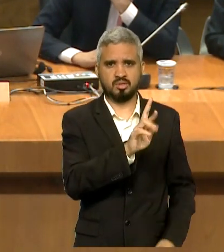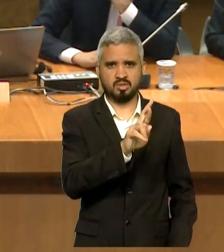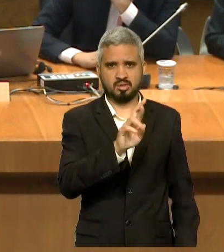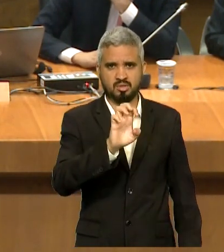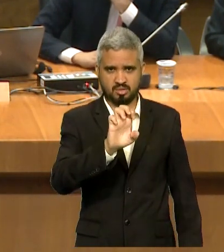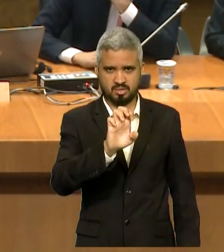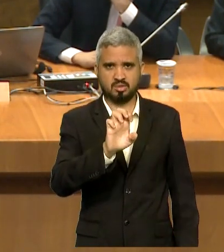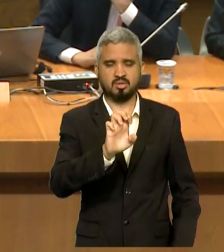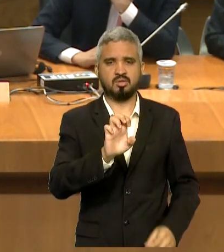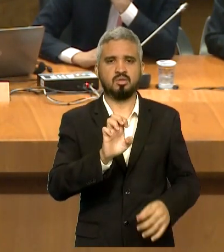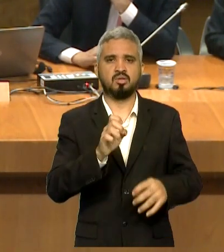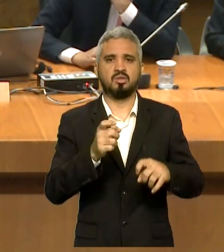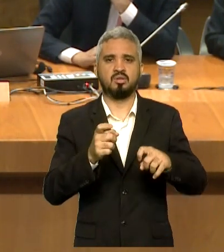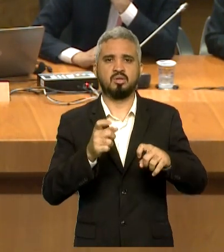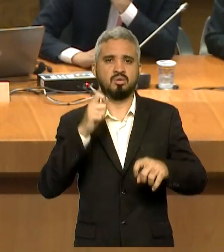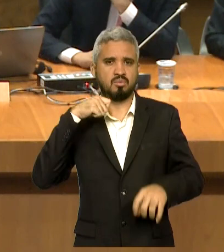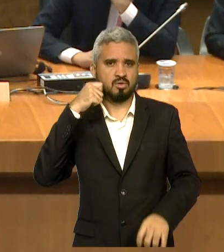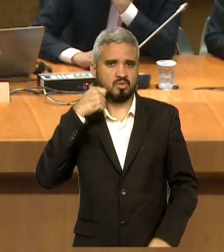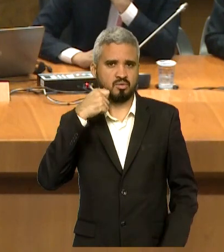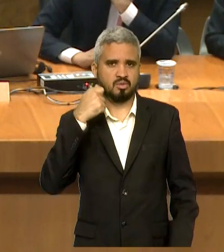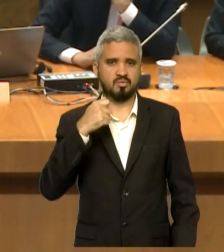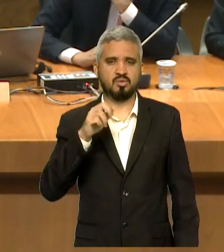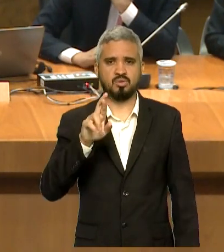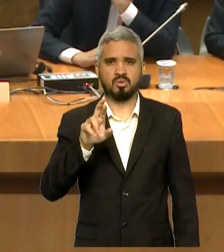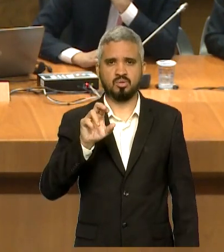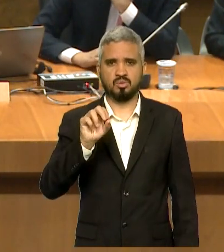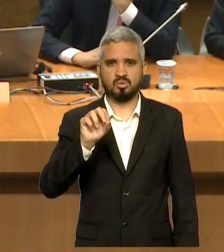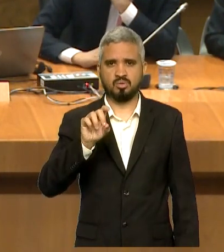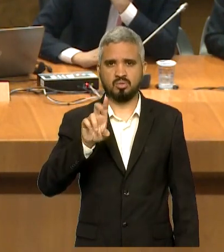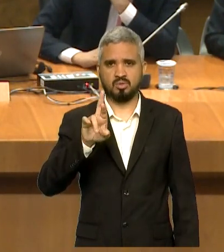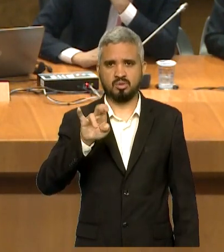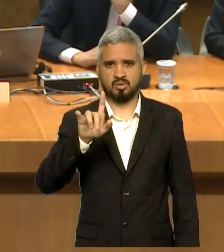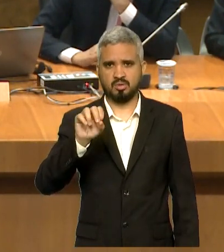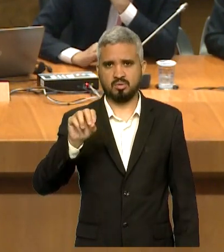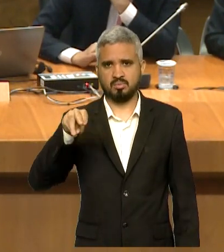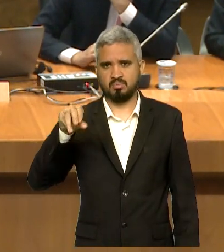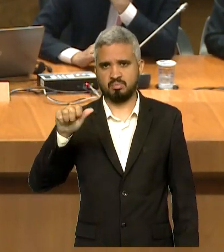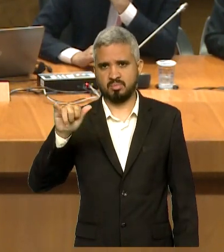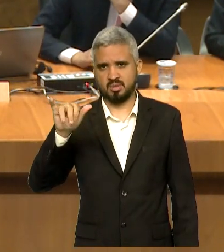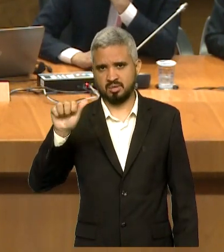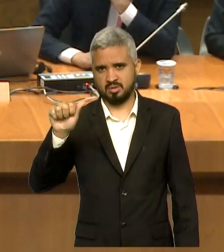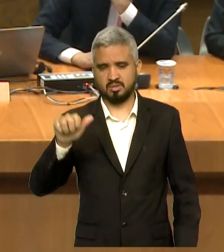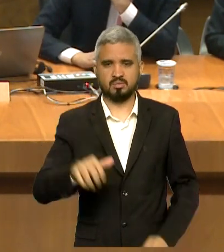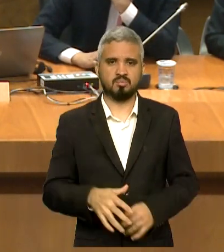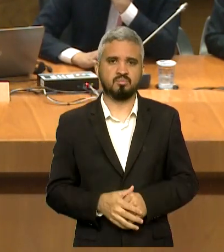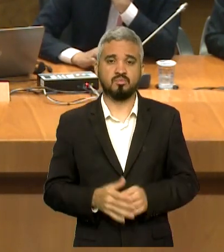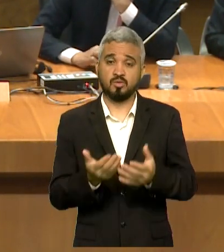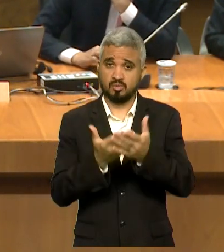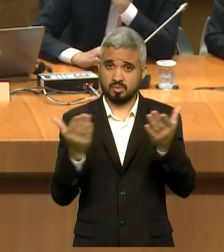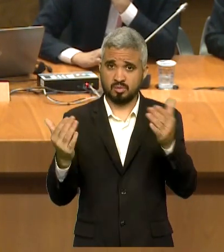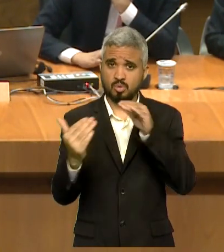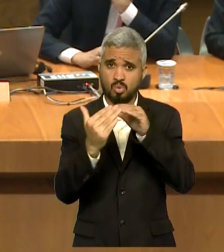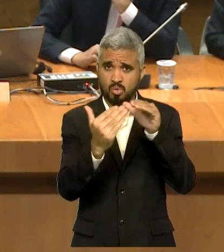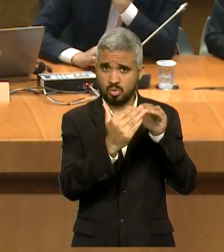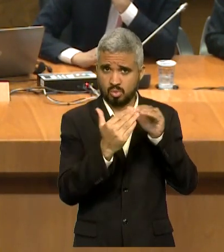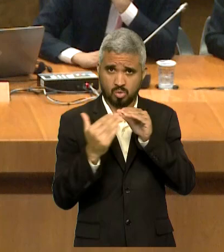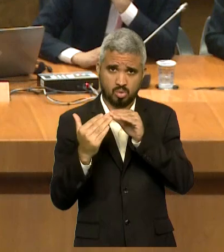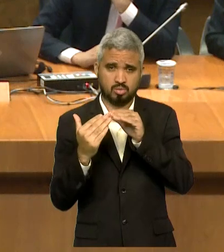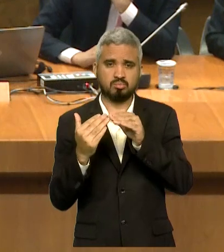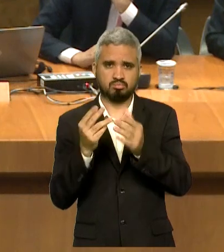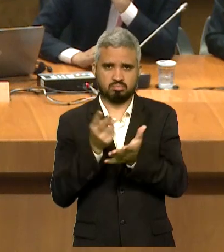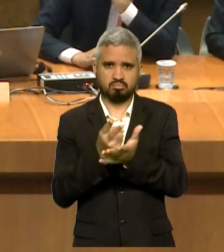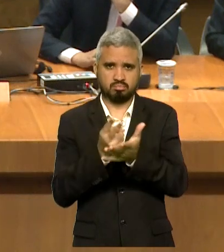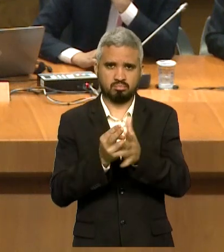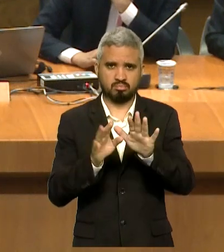Maia. Em votação, as senhoras deputadas e senhores deputados que aprovam, permaneçam como estão. Aprovado.